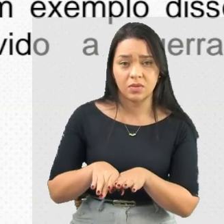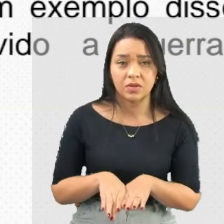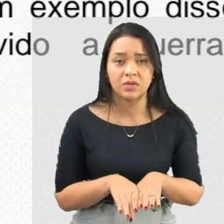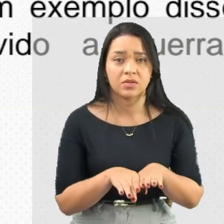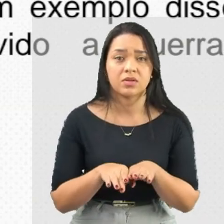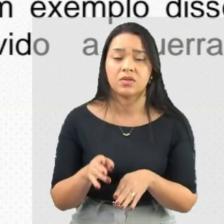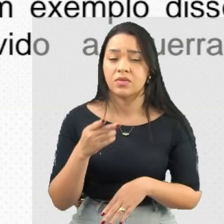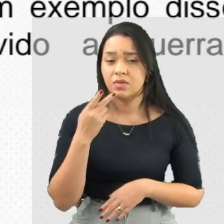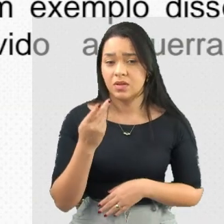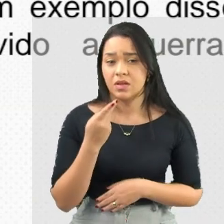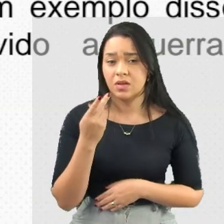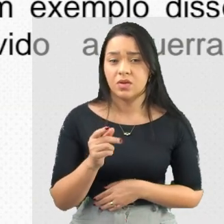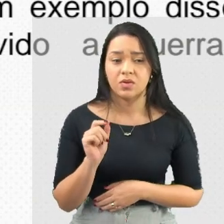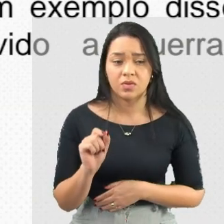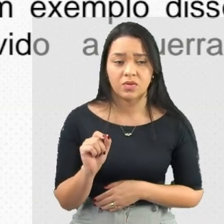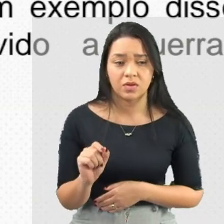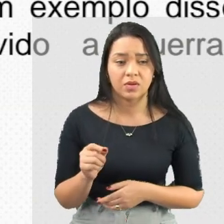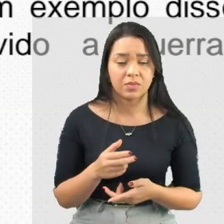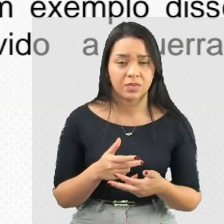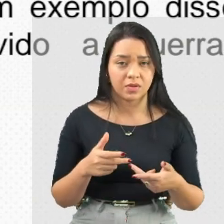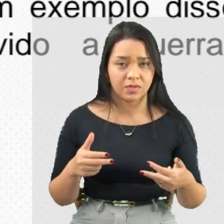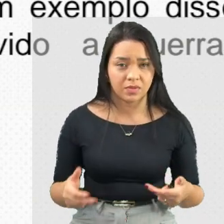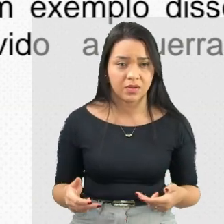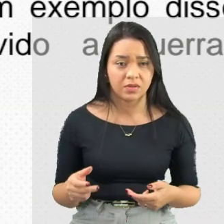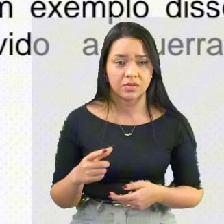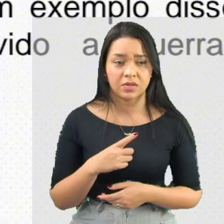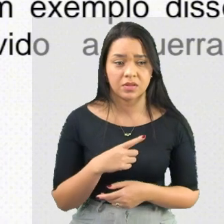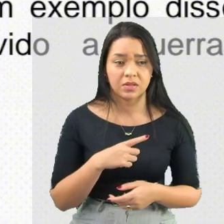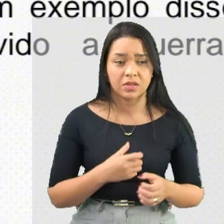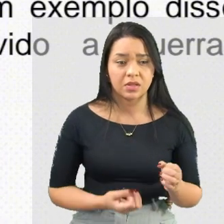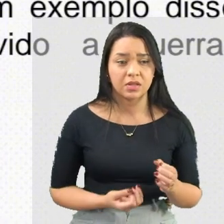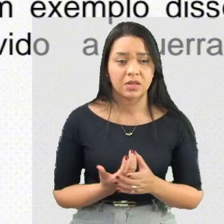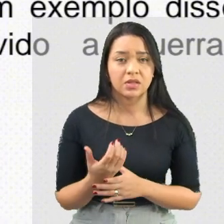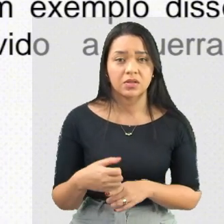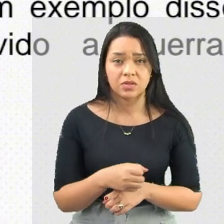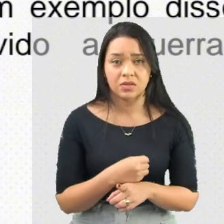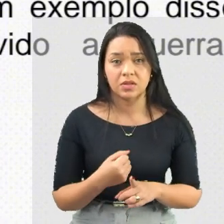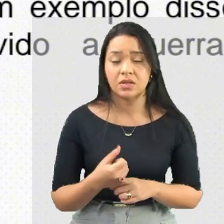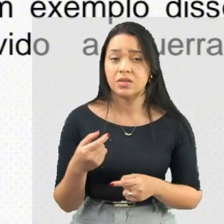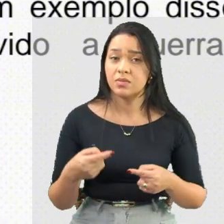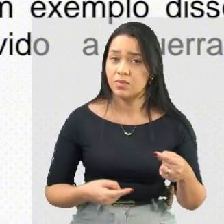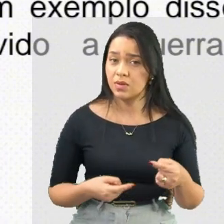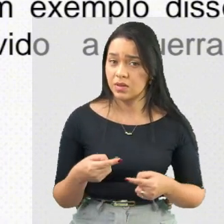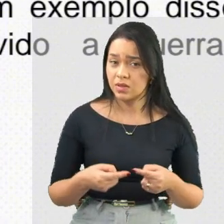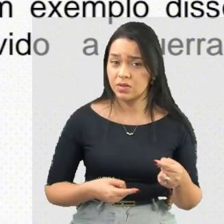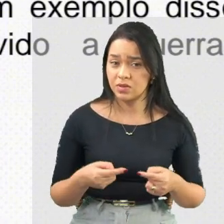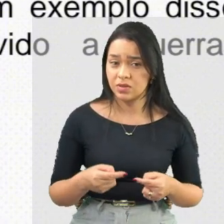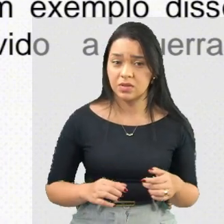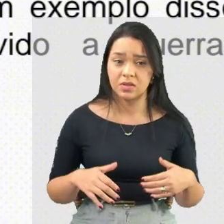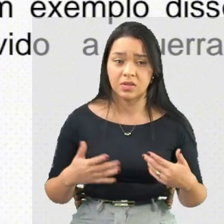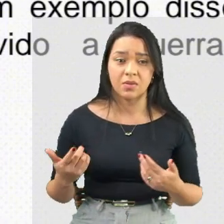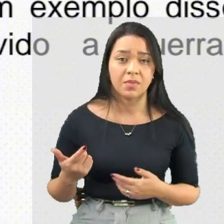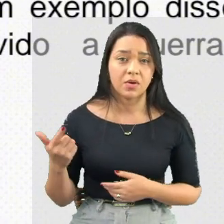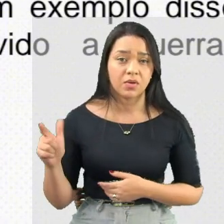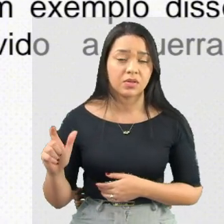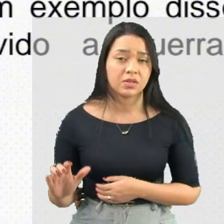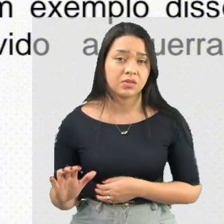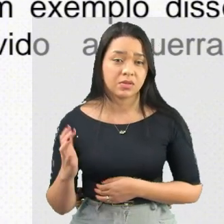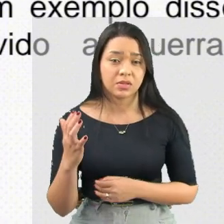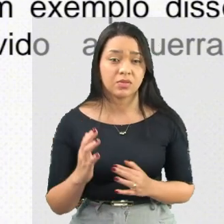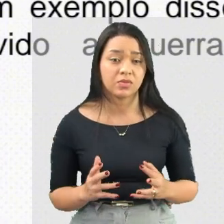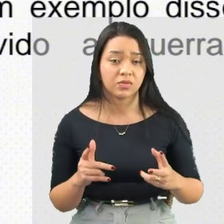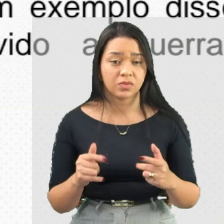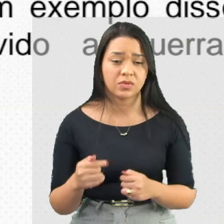ainda há pouco, para os imigrantes, além de criar tensões sociais e políticas. Então, uma outra situação que todos os anos a